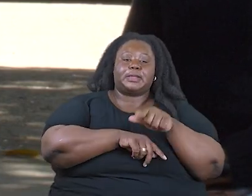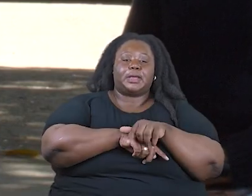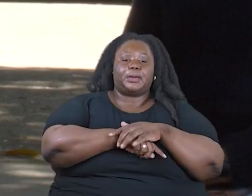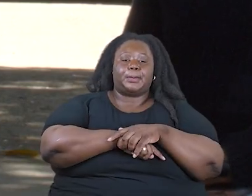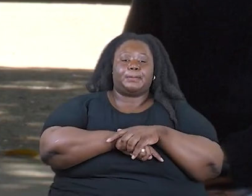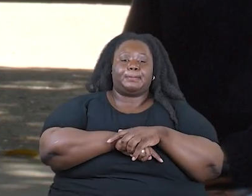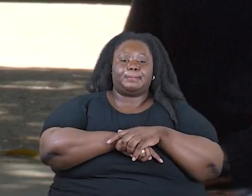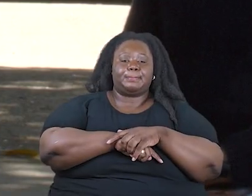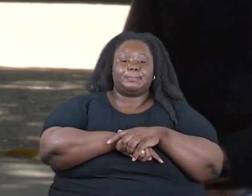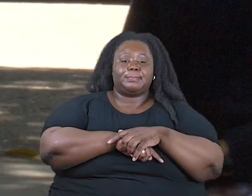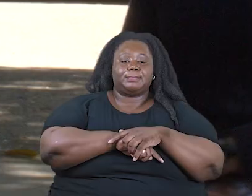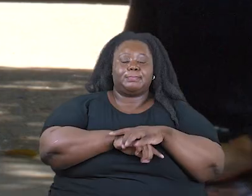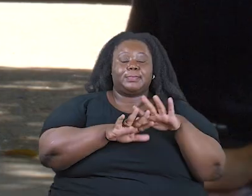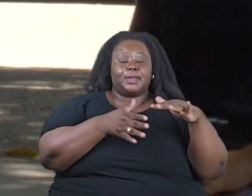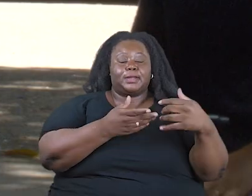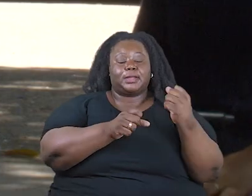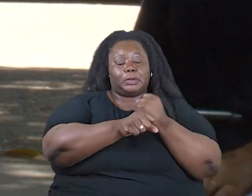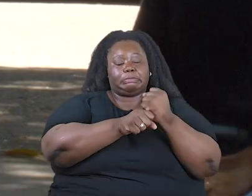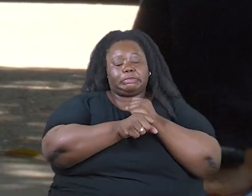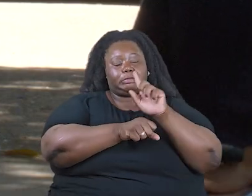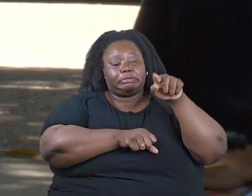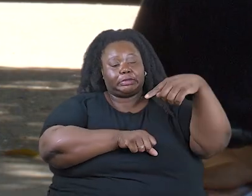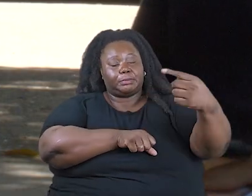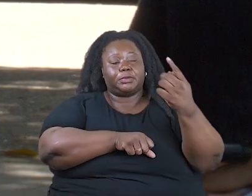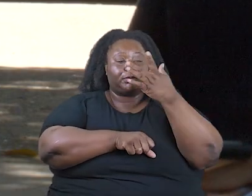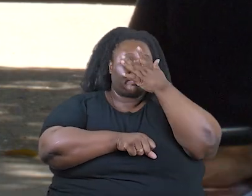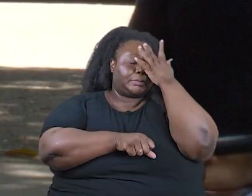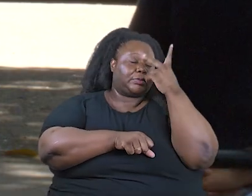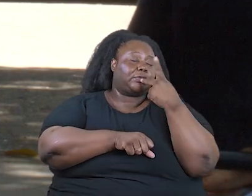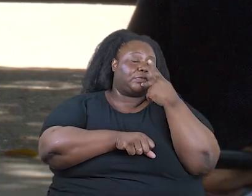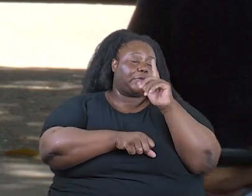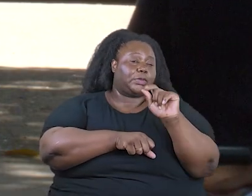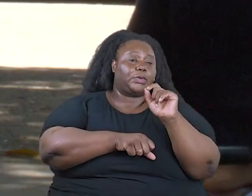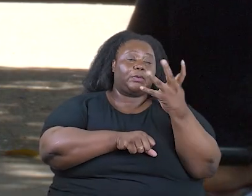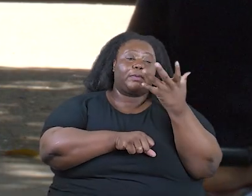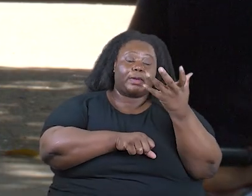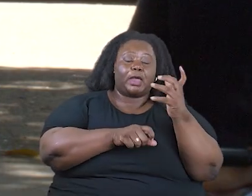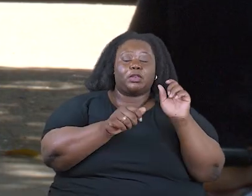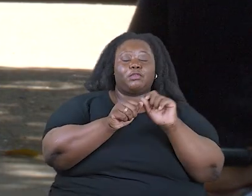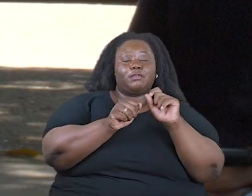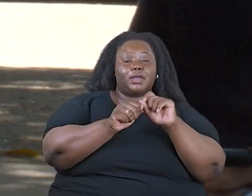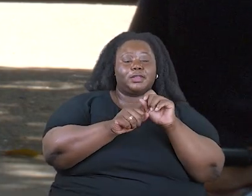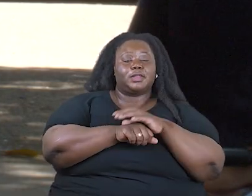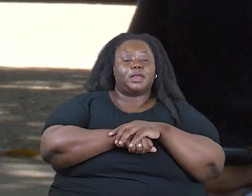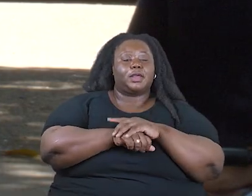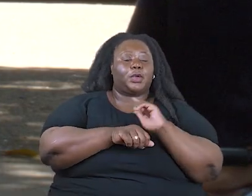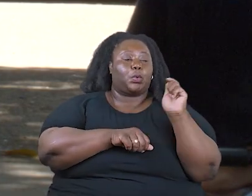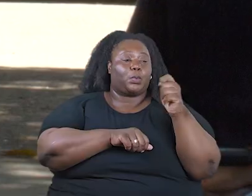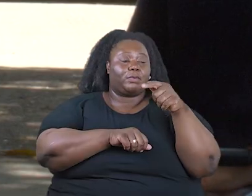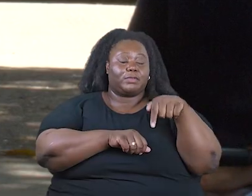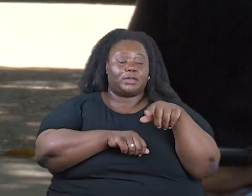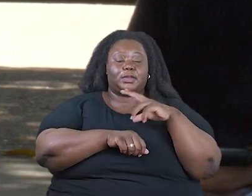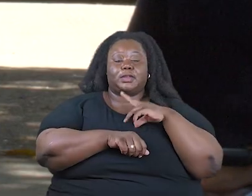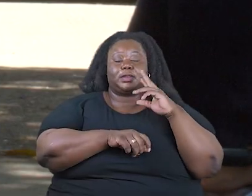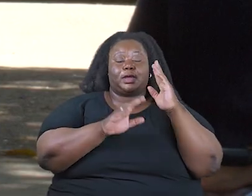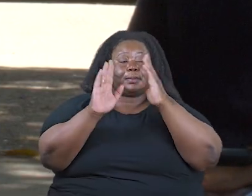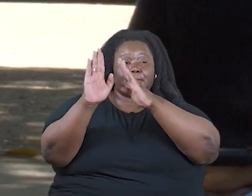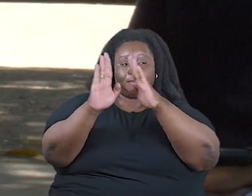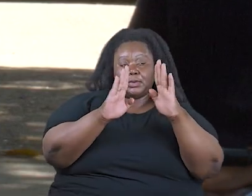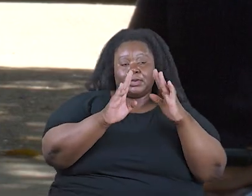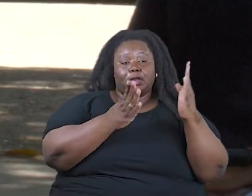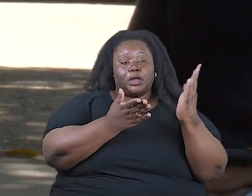exposição. E aí, uns anos depois, uma pessoa falou assim, olha, eu estou querendo fazer um evento aqui na biblioteca sobre